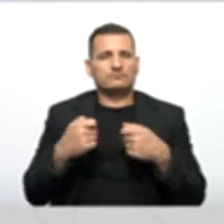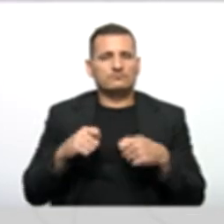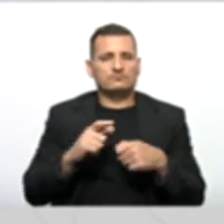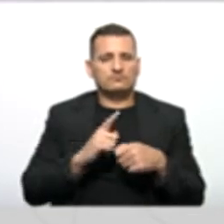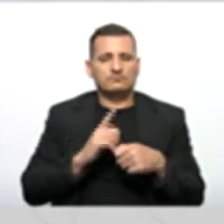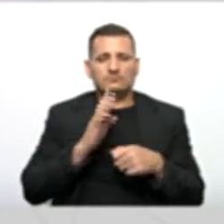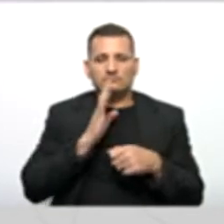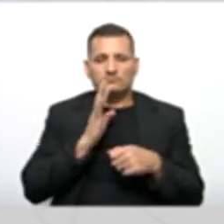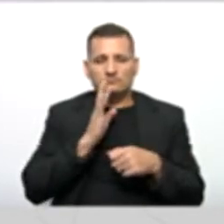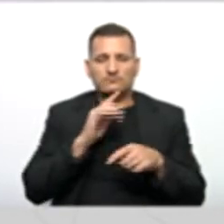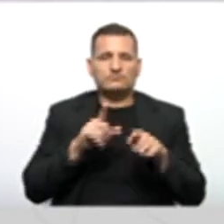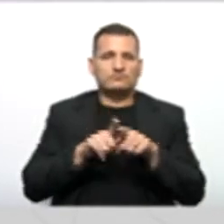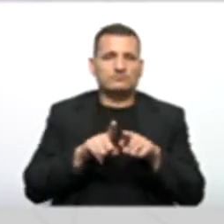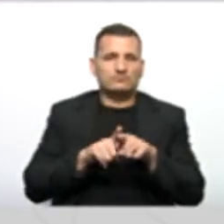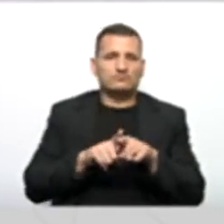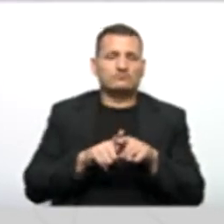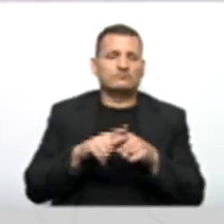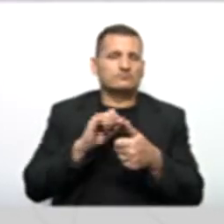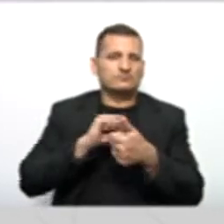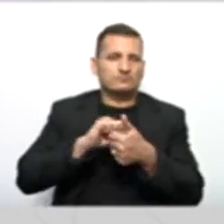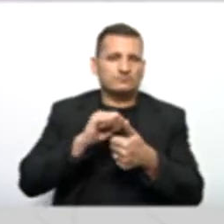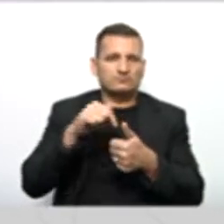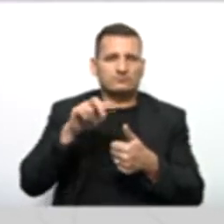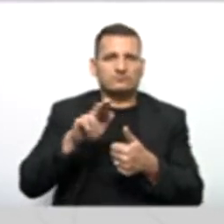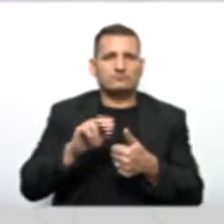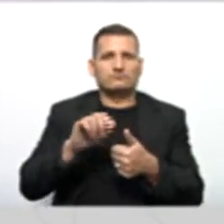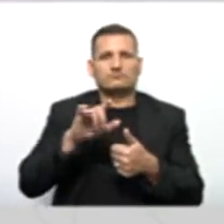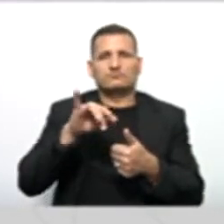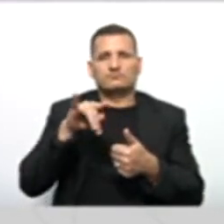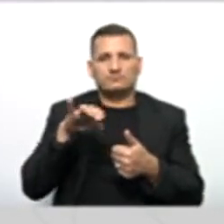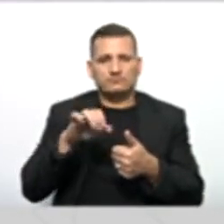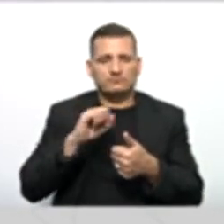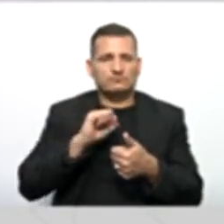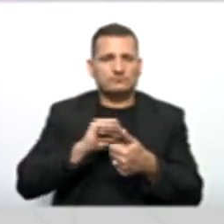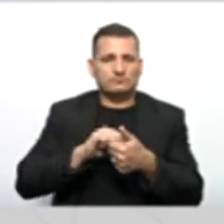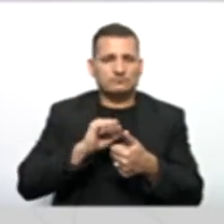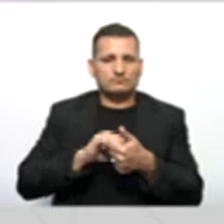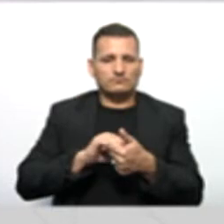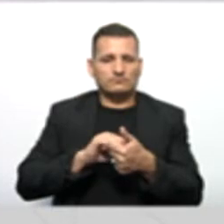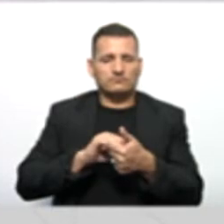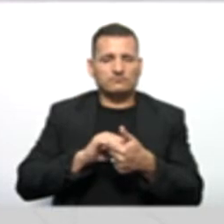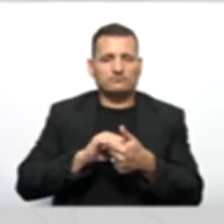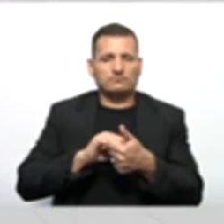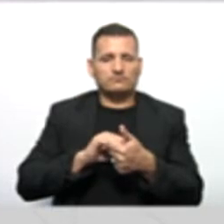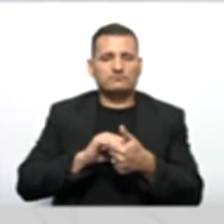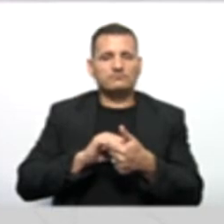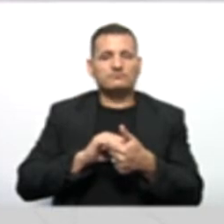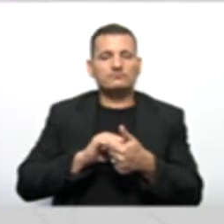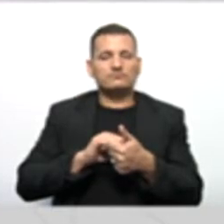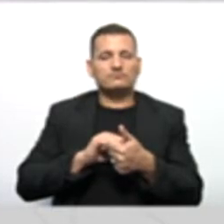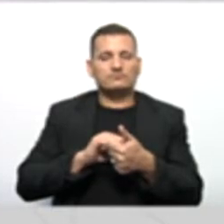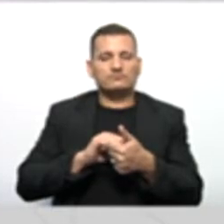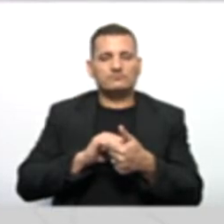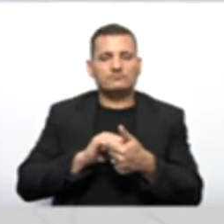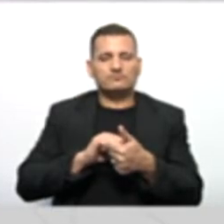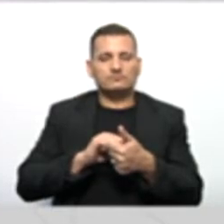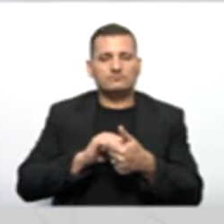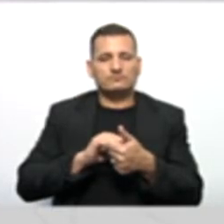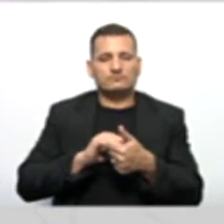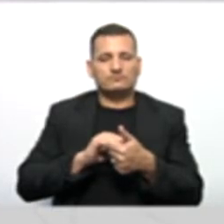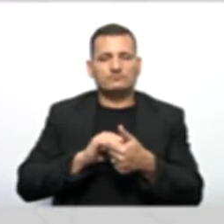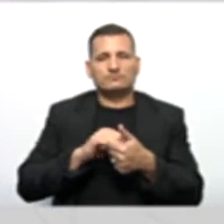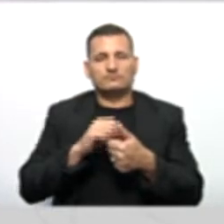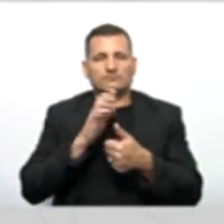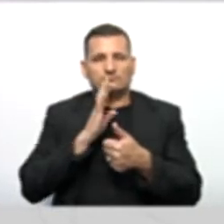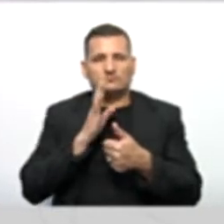conhecimento também da qualidade, ou seja, das especificações daquilo que eu preciso. Eu vou ter que ter conhecimento na elaboração